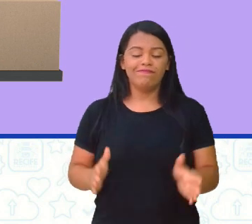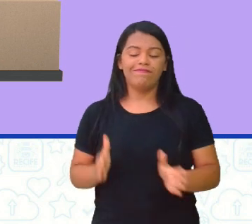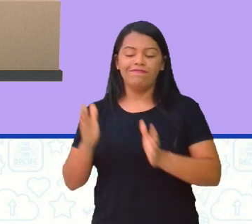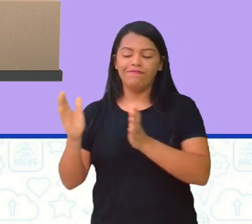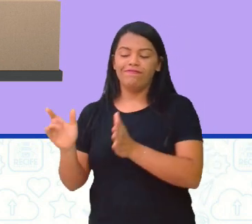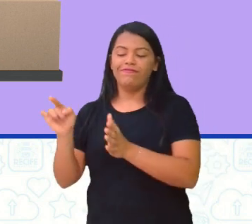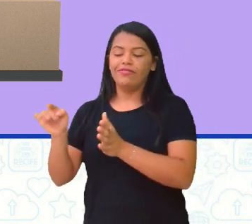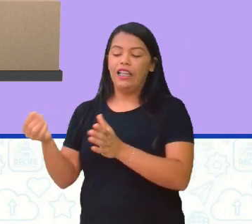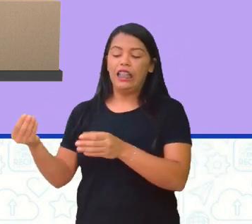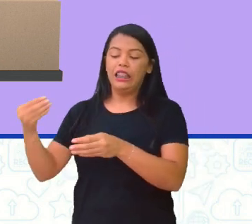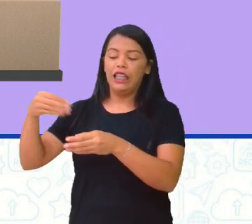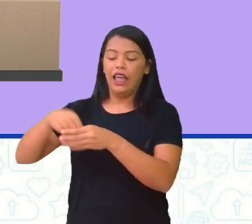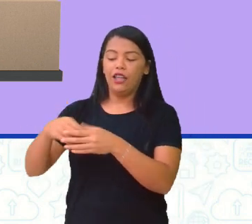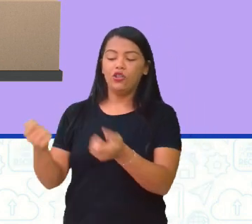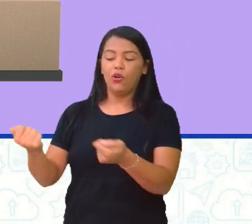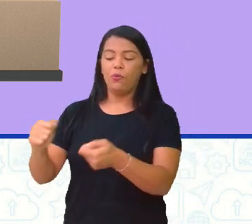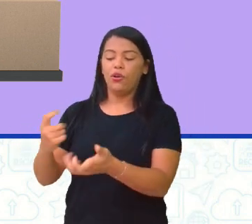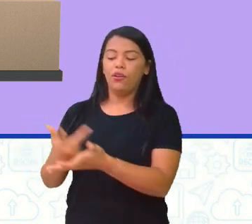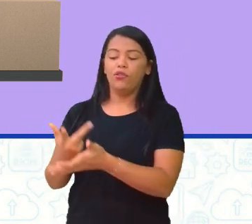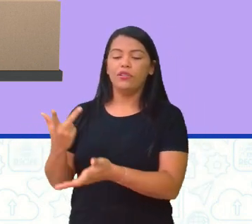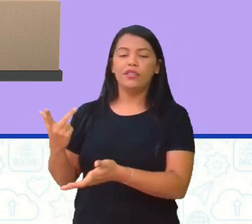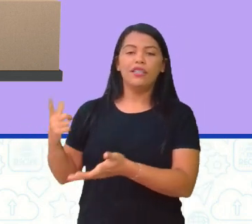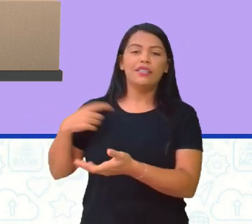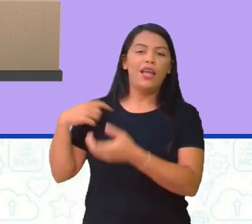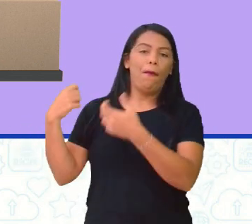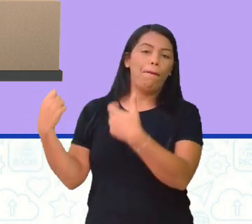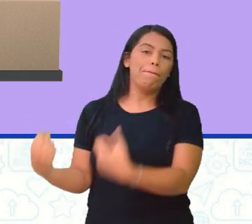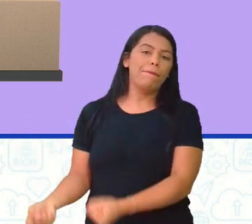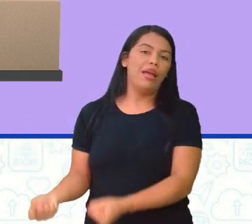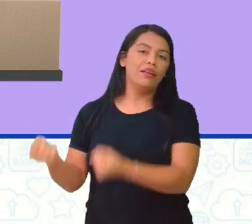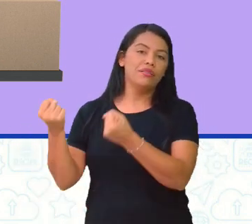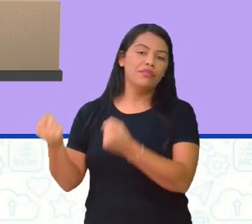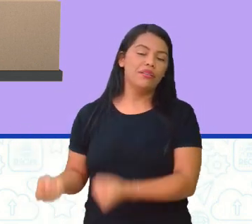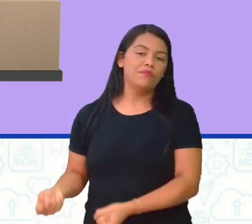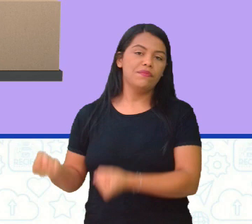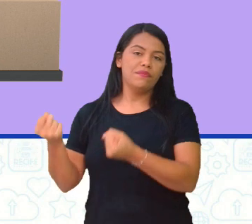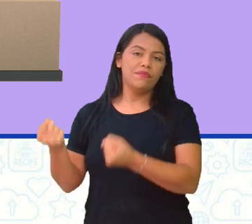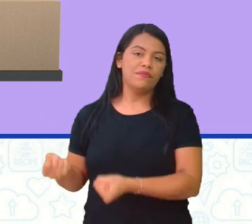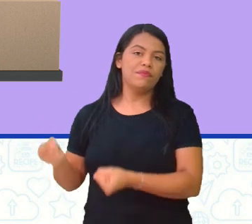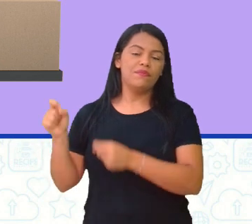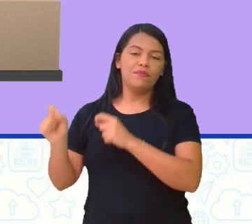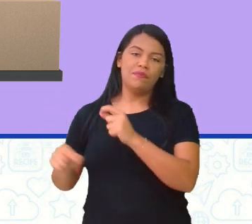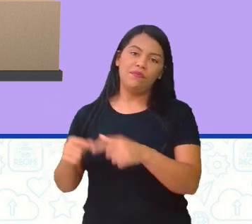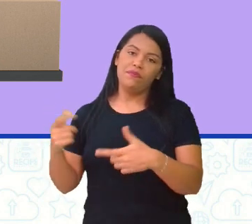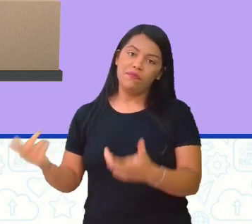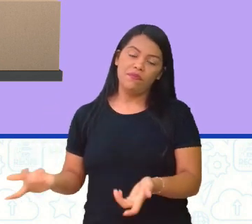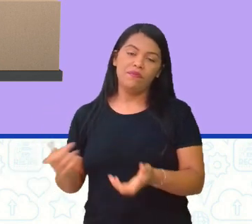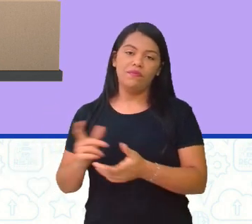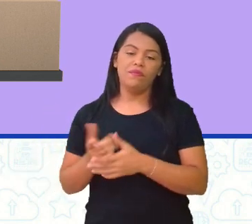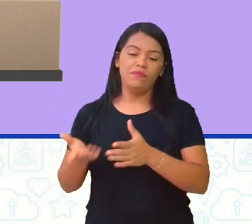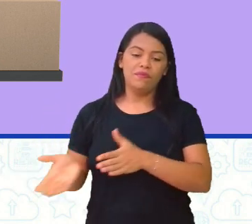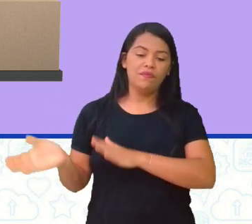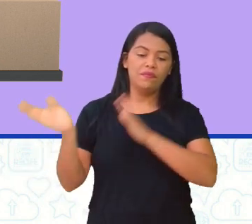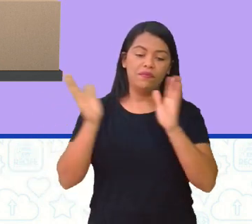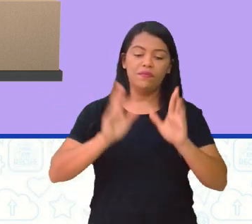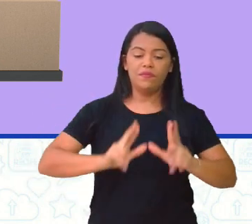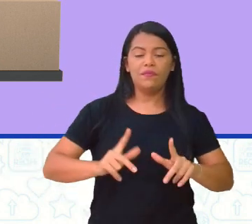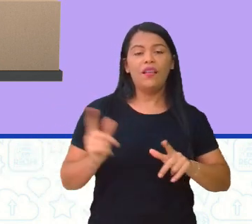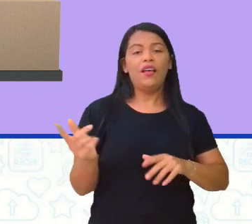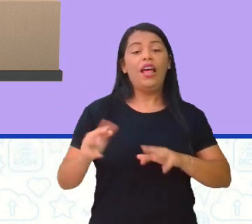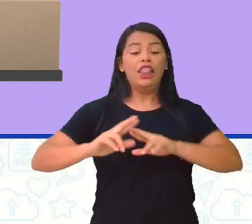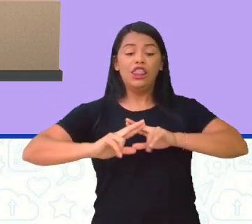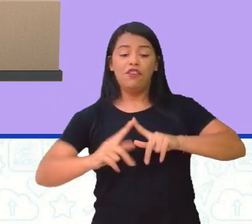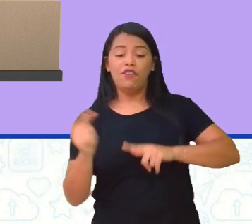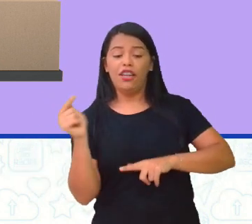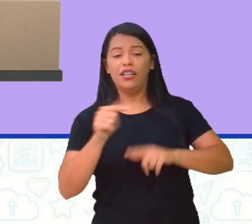uma, é tão pesado quanto o que tem dentro das caixinhas, que tem 6 caixinhas, do lado que tem